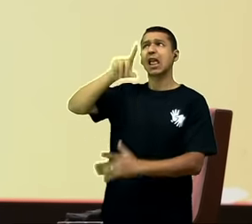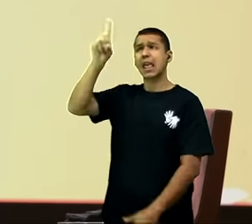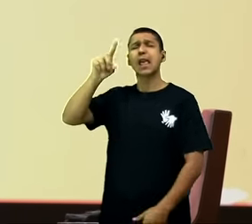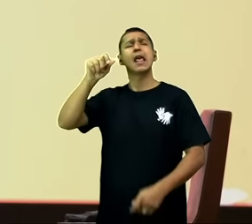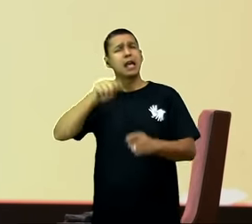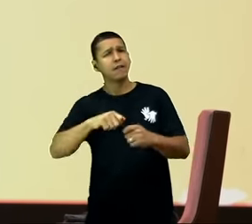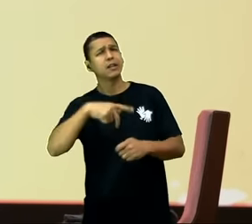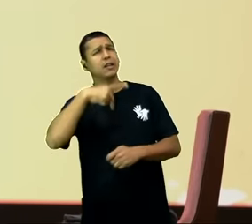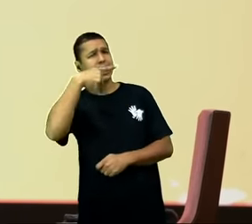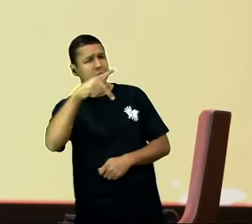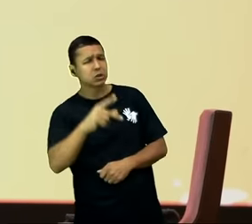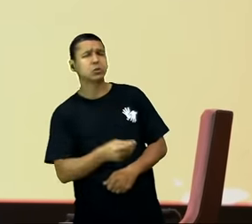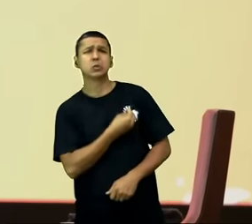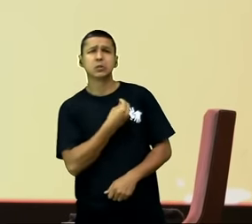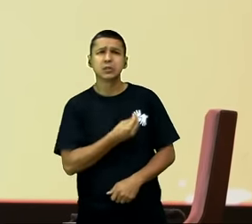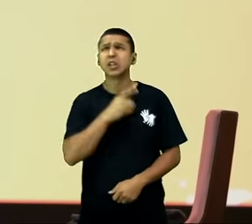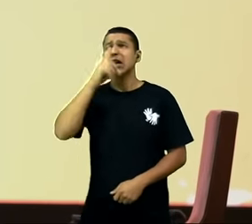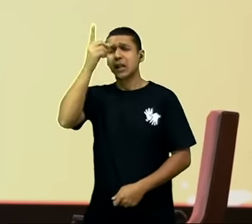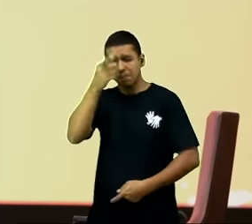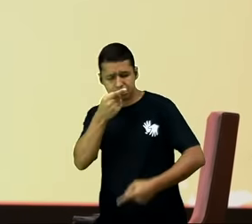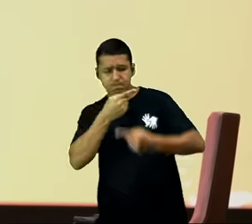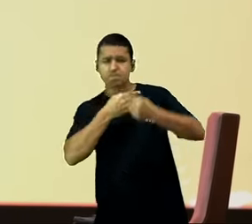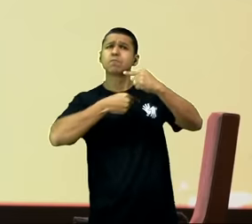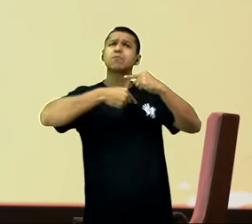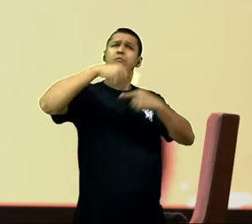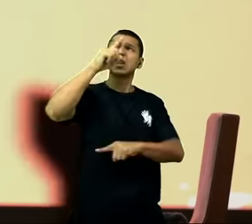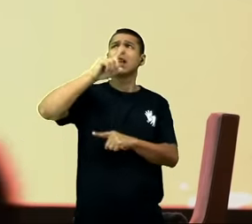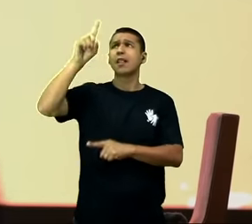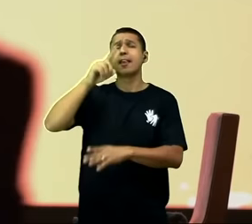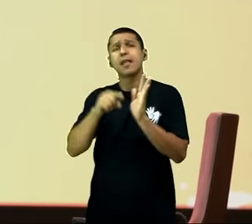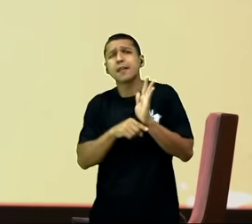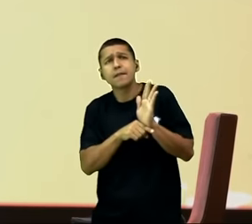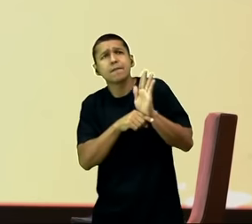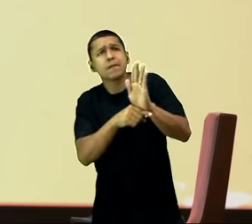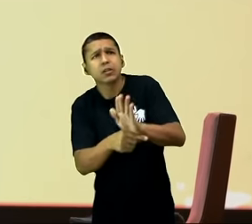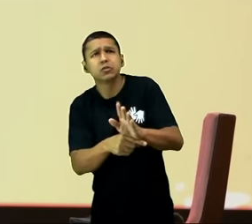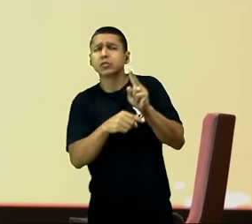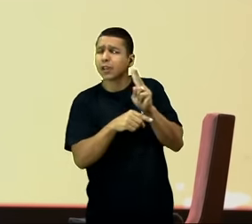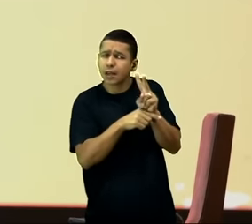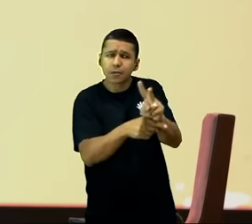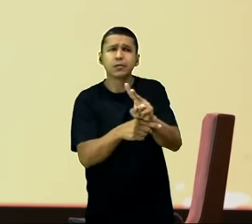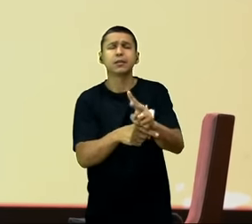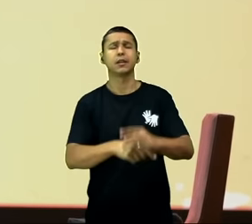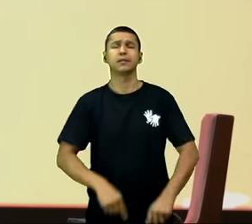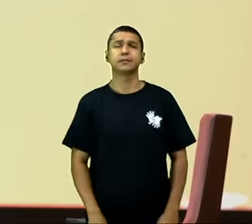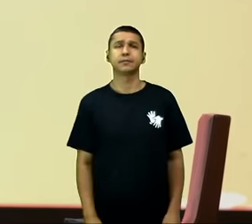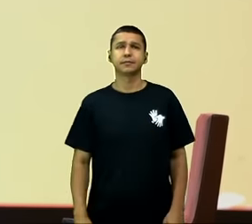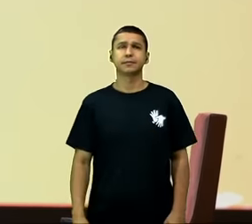eu. Quem vai gerar na tua vida sou eu. Quem vai cuidar de você sou eu, diz o Senhor.